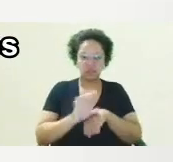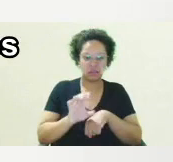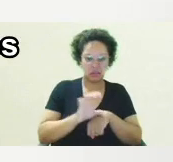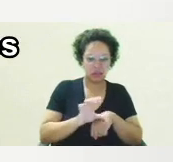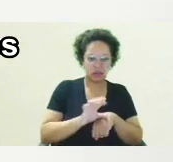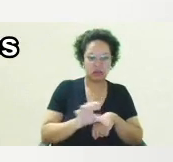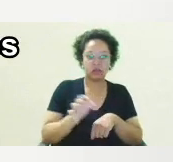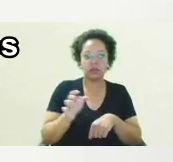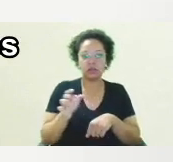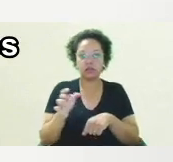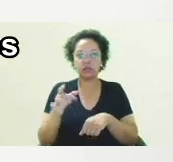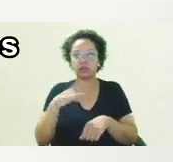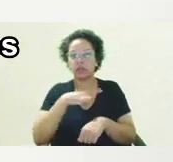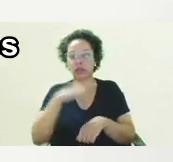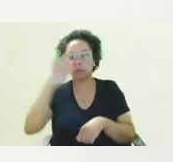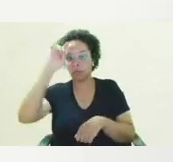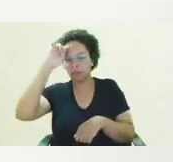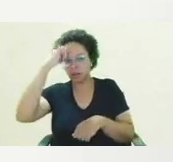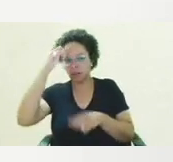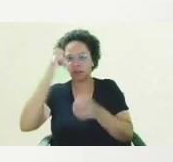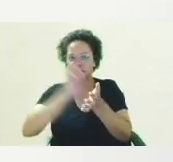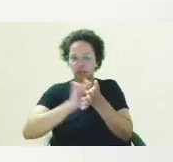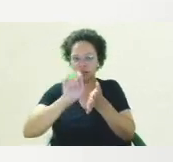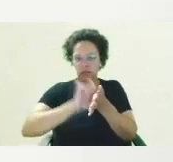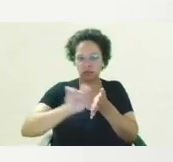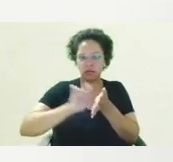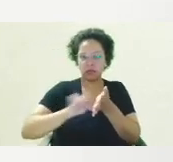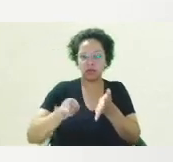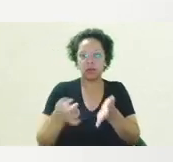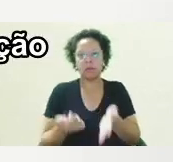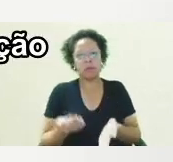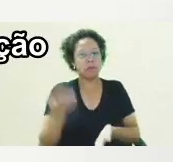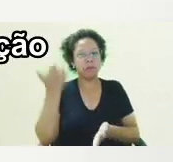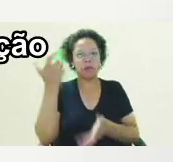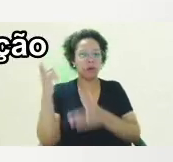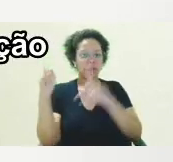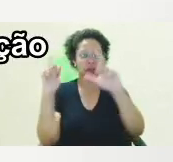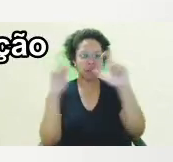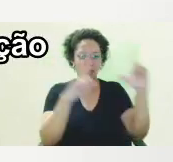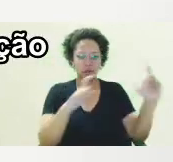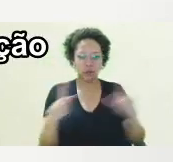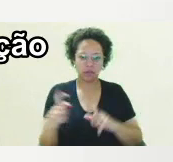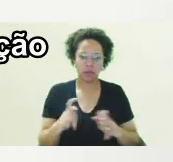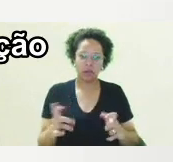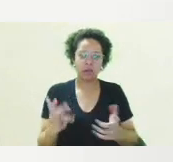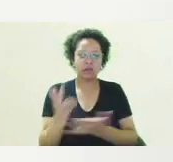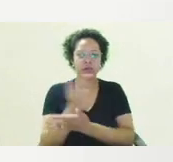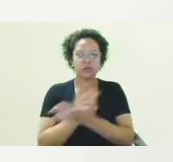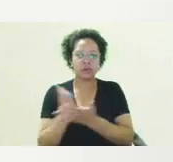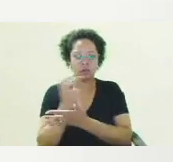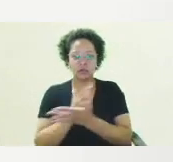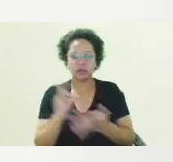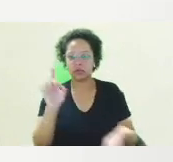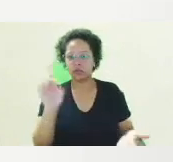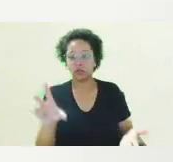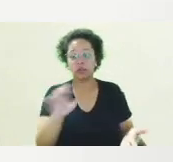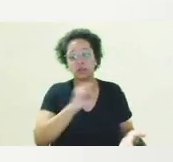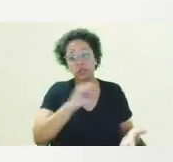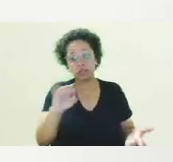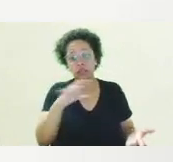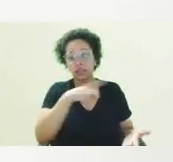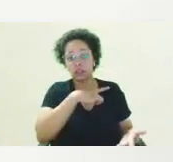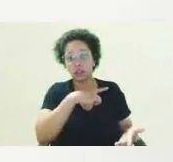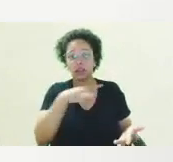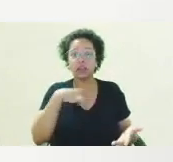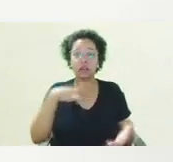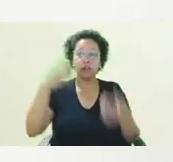tem pouquíssimas ilustrações, são ilustrações como desenhos, assim, quando tiver alguma ilustração, eu descrevo,